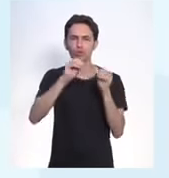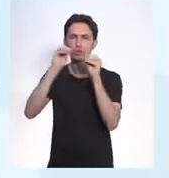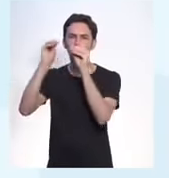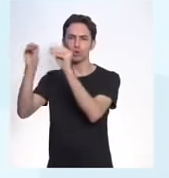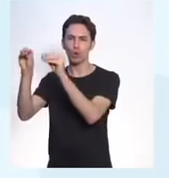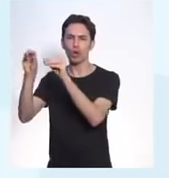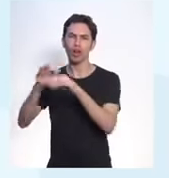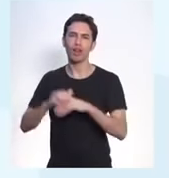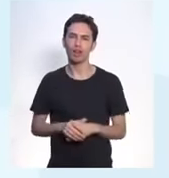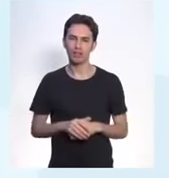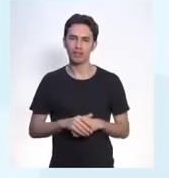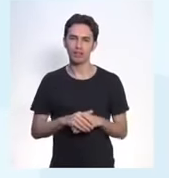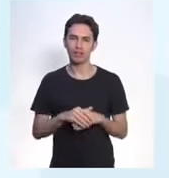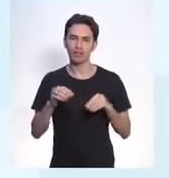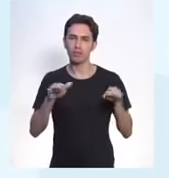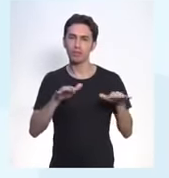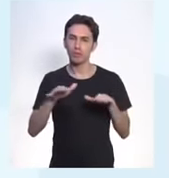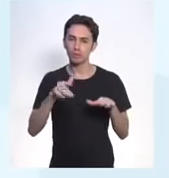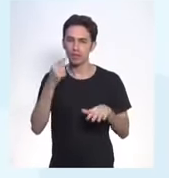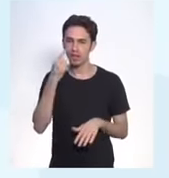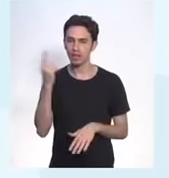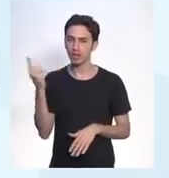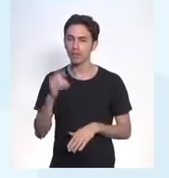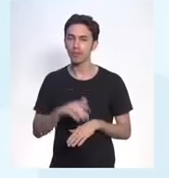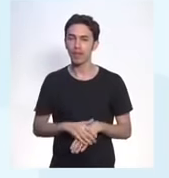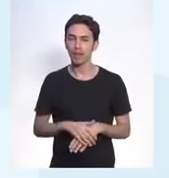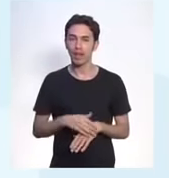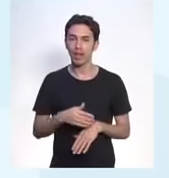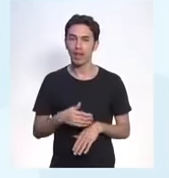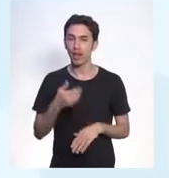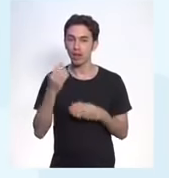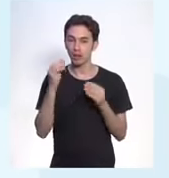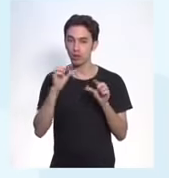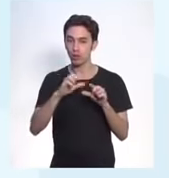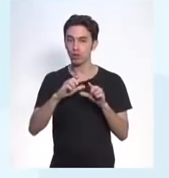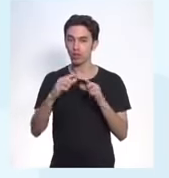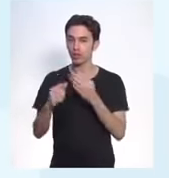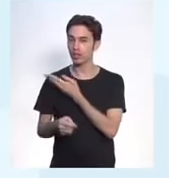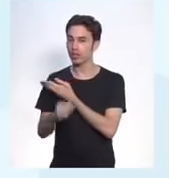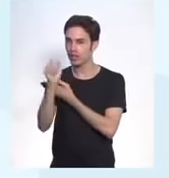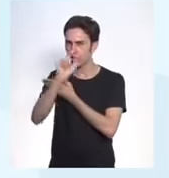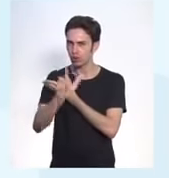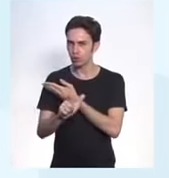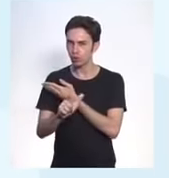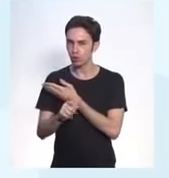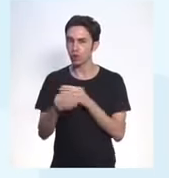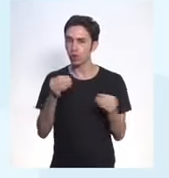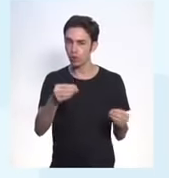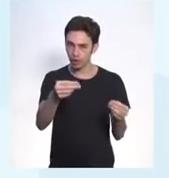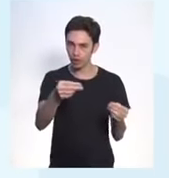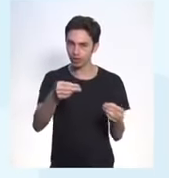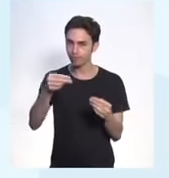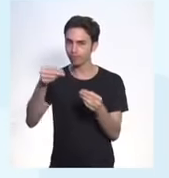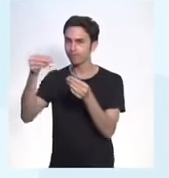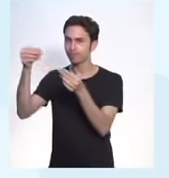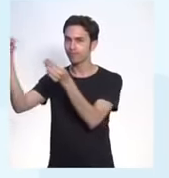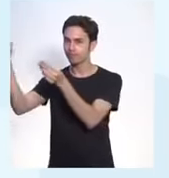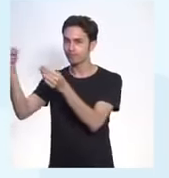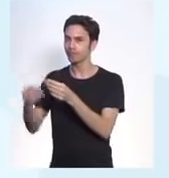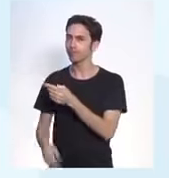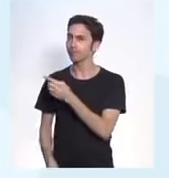então o que que eu vou fazer eu coloquei esse triângulo em cima para vocês verem a movimentação então aí eu pego esse triângulo e